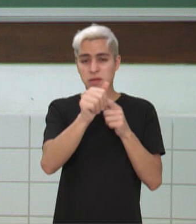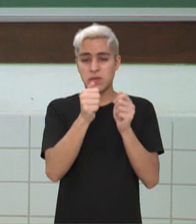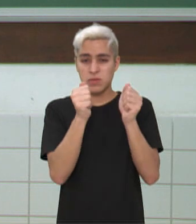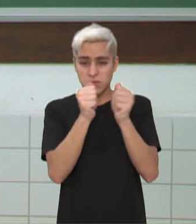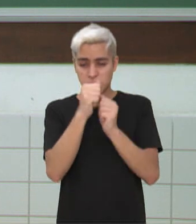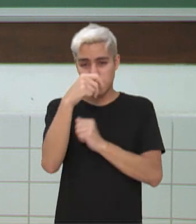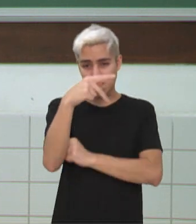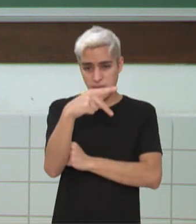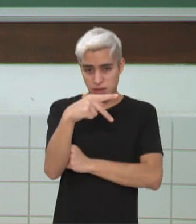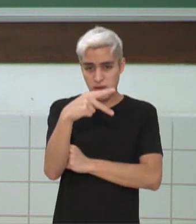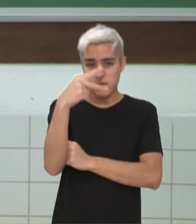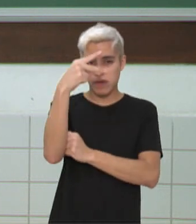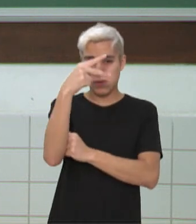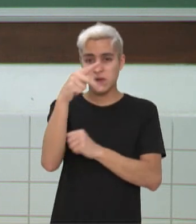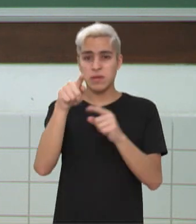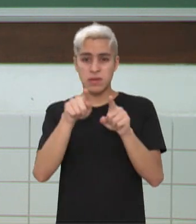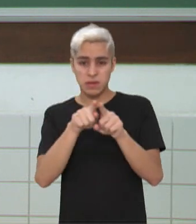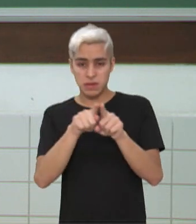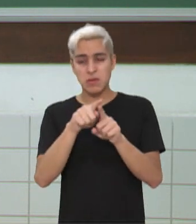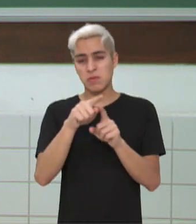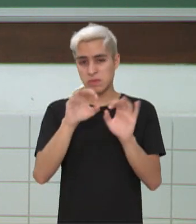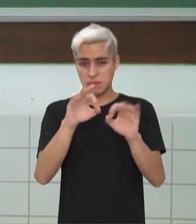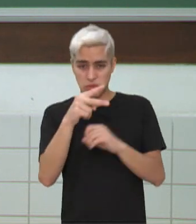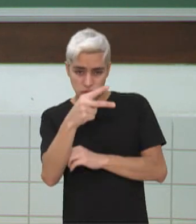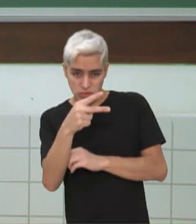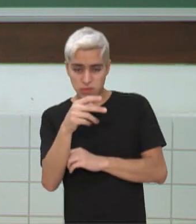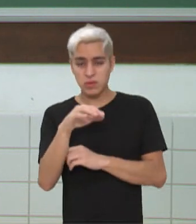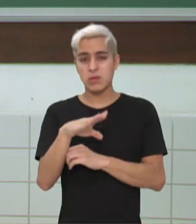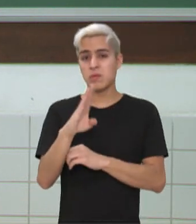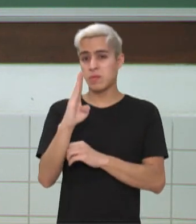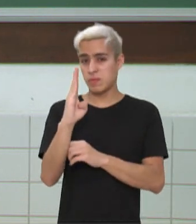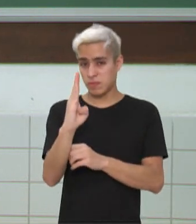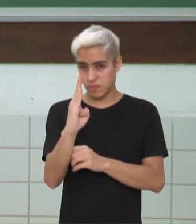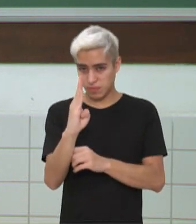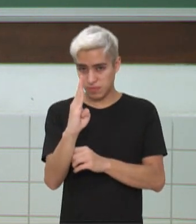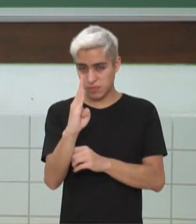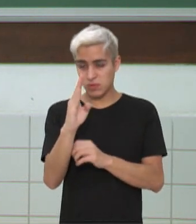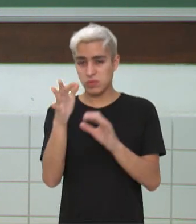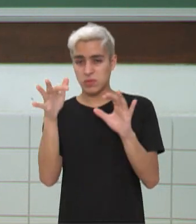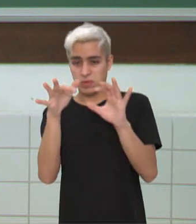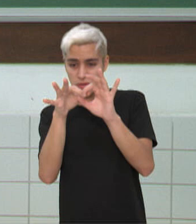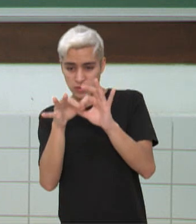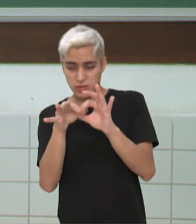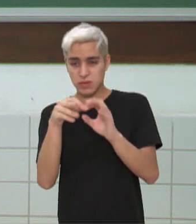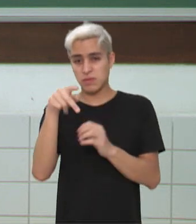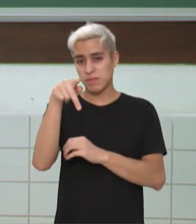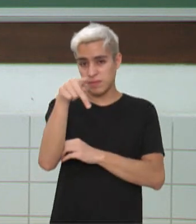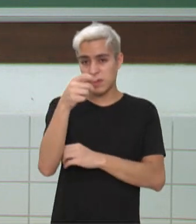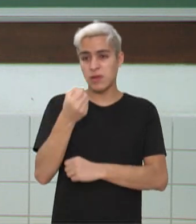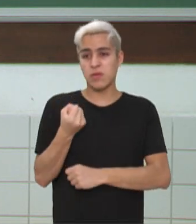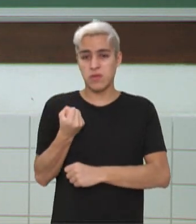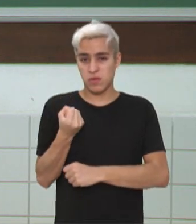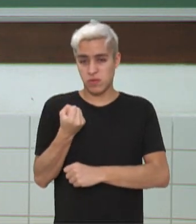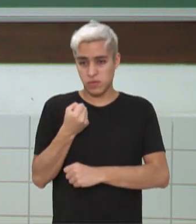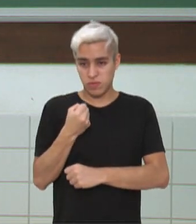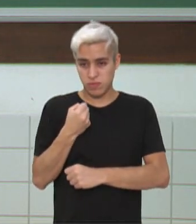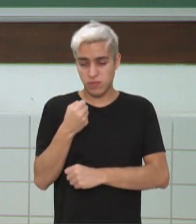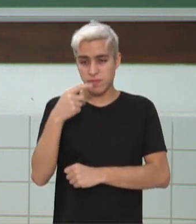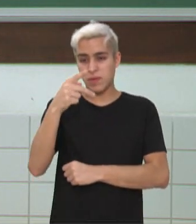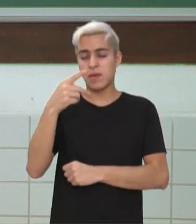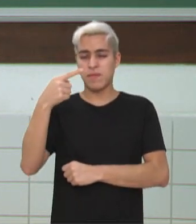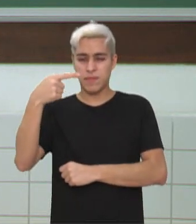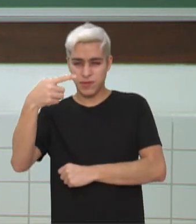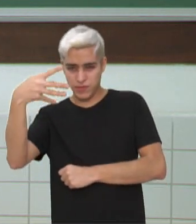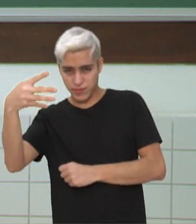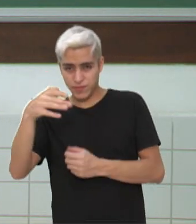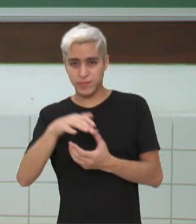p quadrado, no caso é o 2. O coeficiente B, que acompanha o termo em p, né, o valor que acompanha p, ou seja, menos